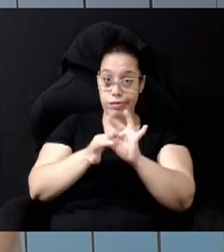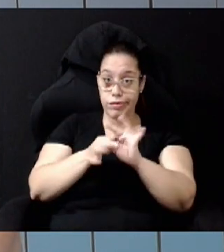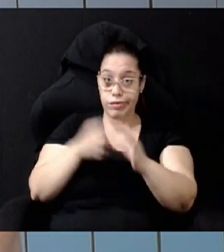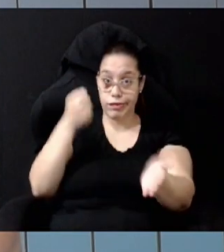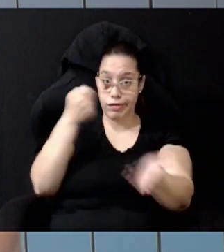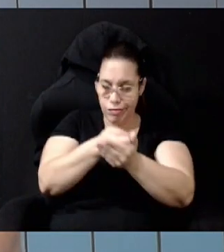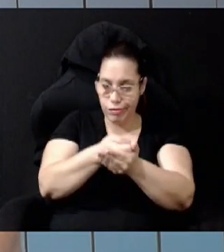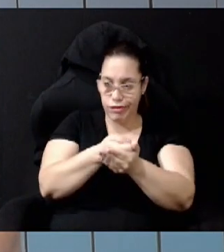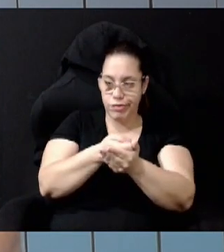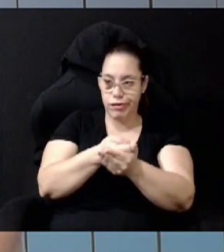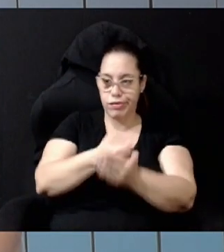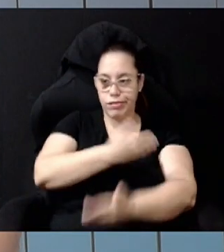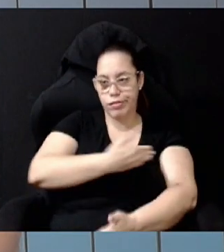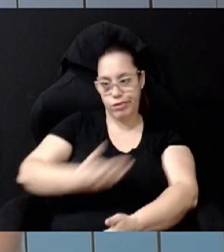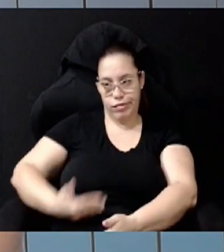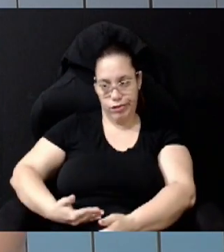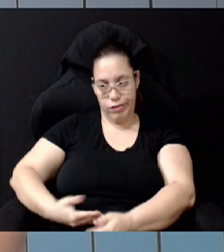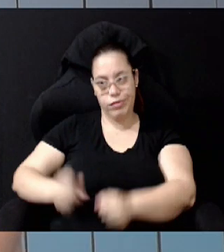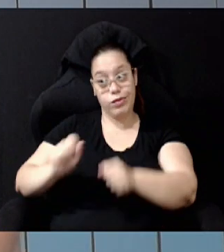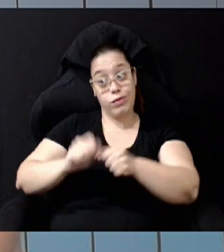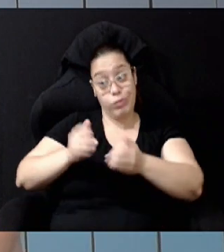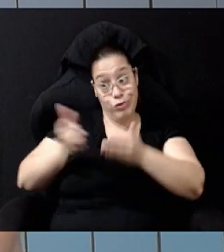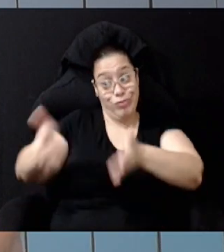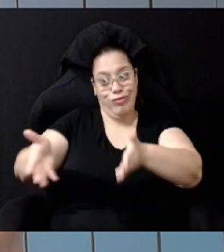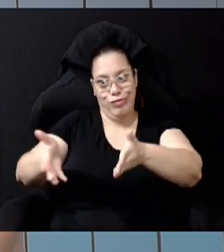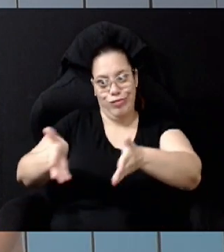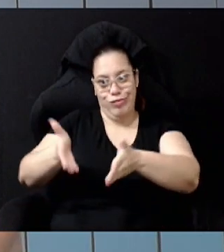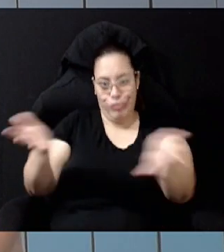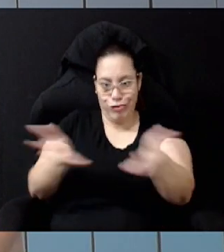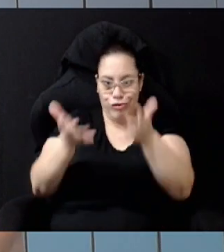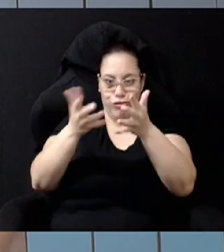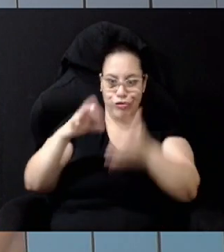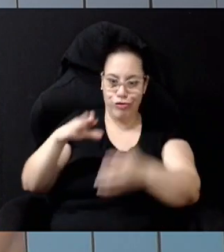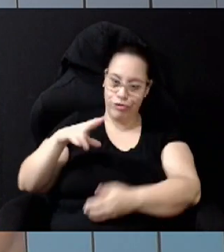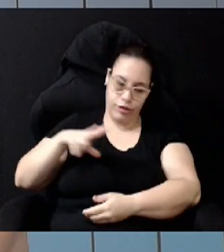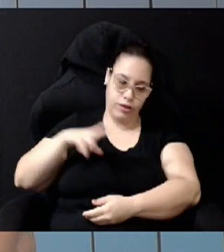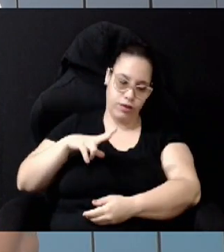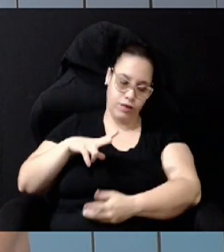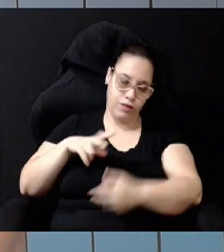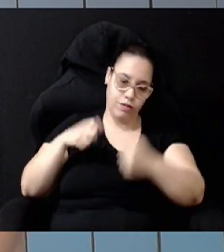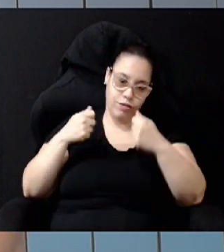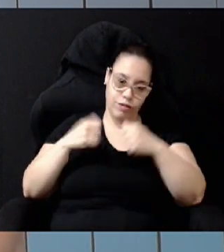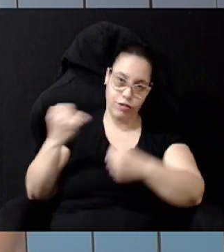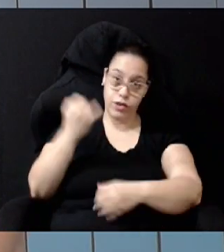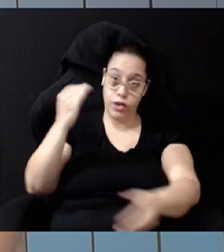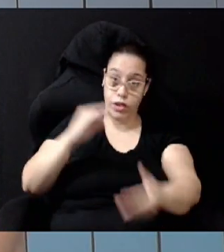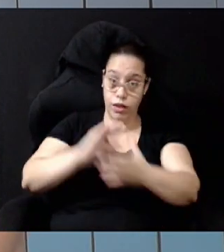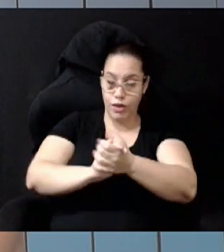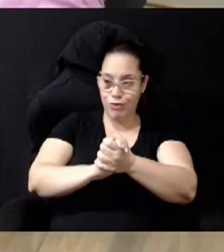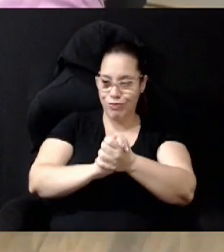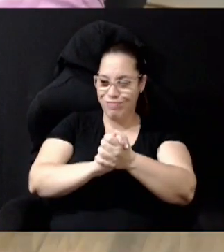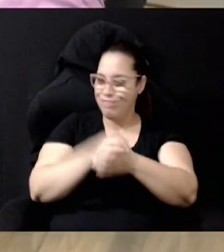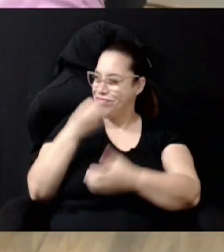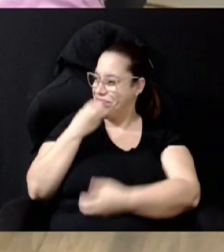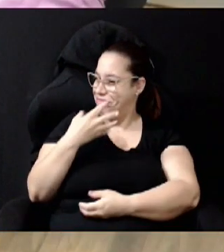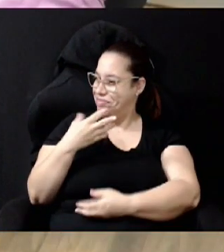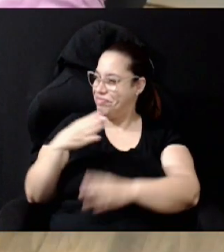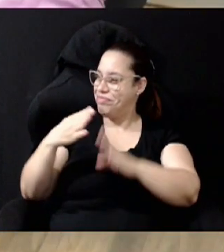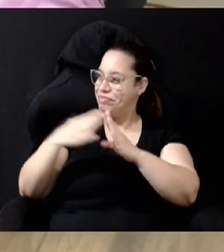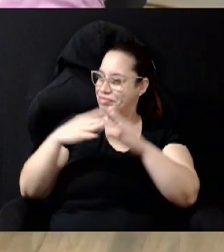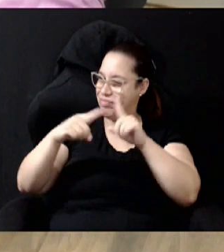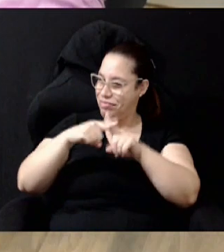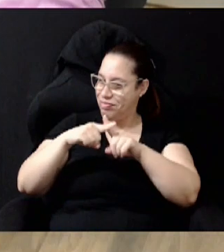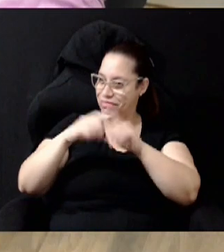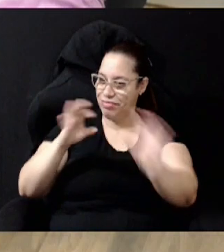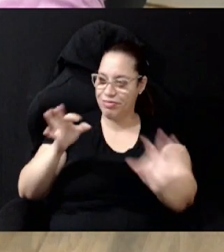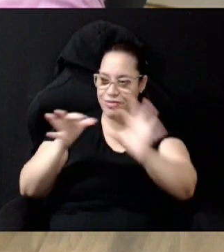público faça a sua parte, a iniciativa privada. É importante se dar as mãos. Ótimo, a igreja fazendo esta ponte com a